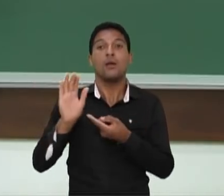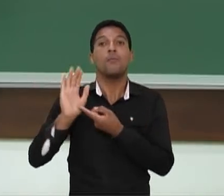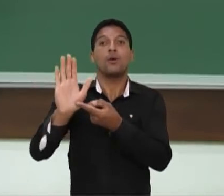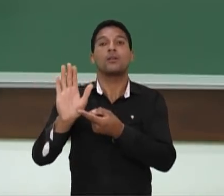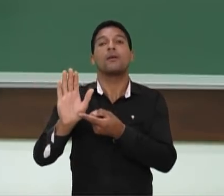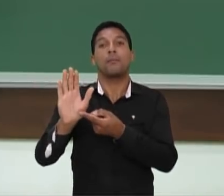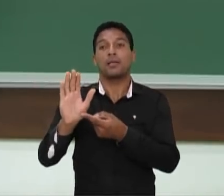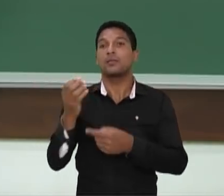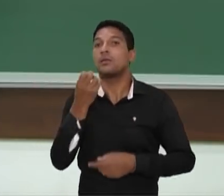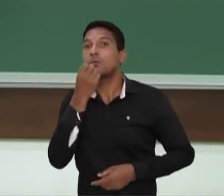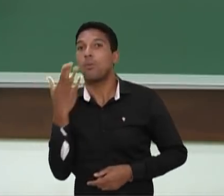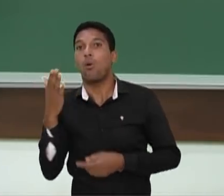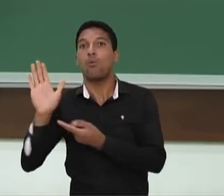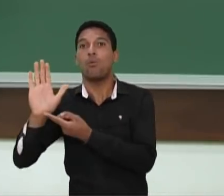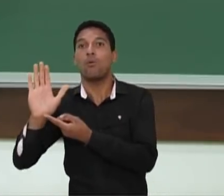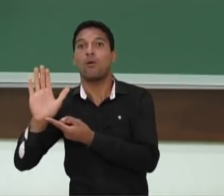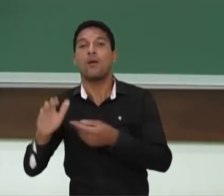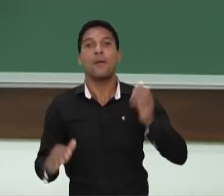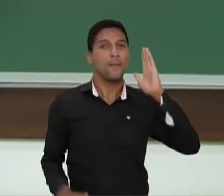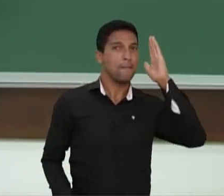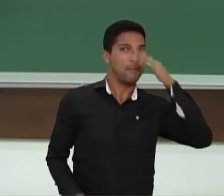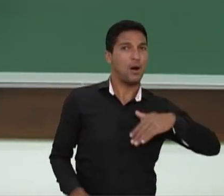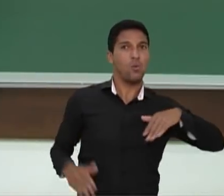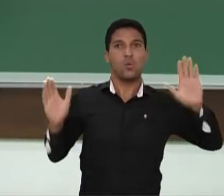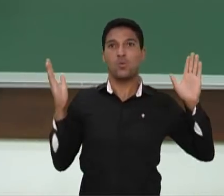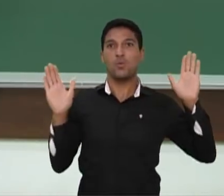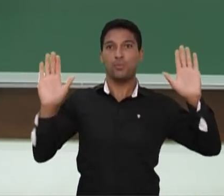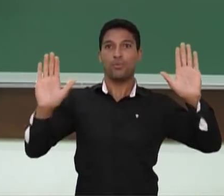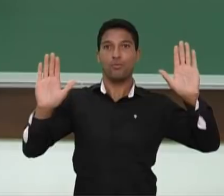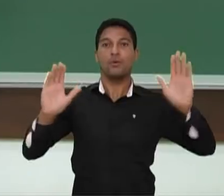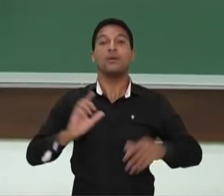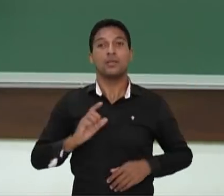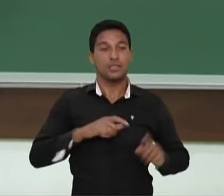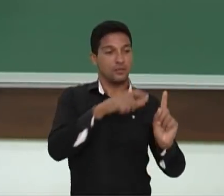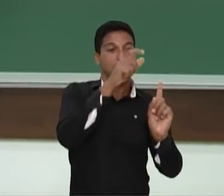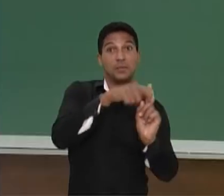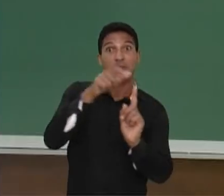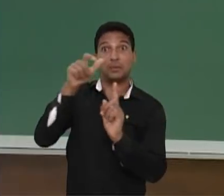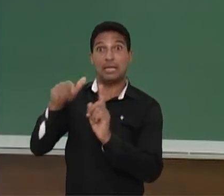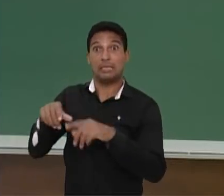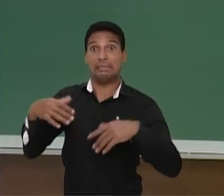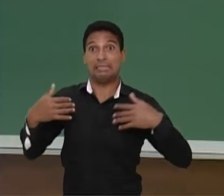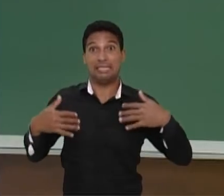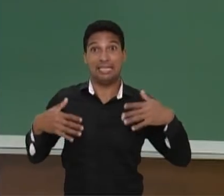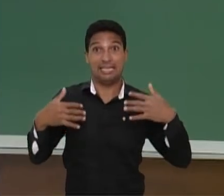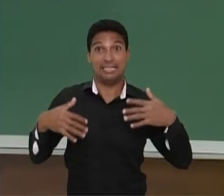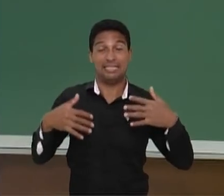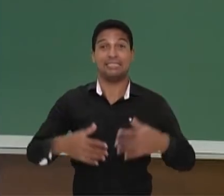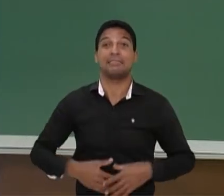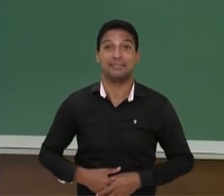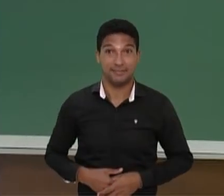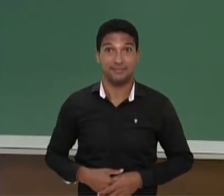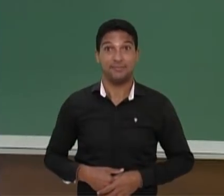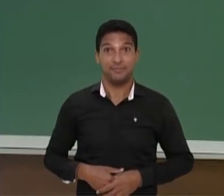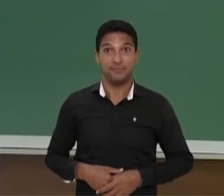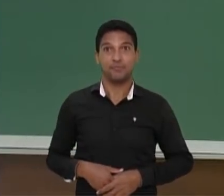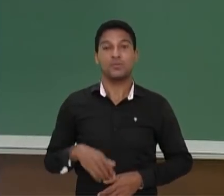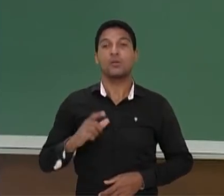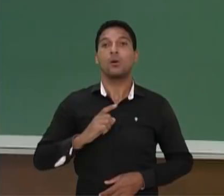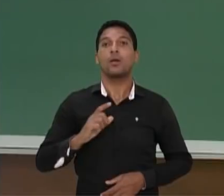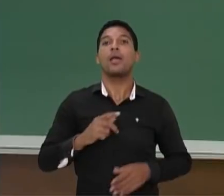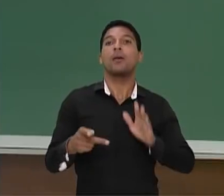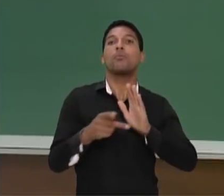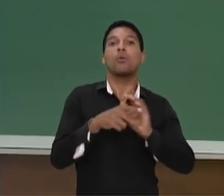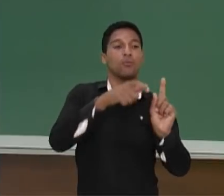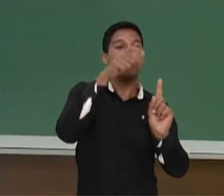bem e o mal, né? Então, vão ter personagens alegóricos, que vão trabalhar, né, de forma